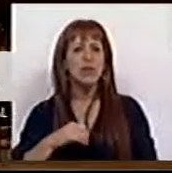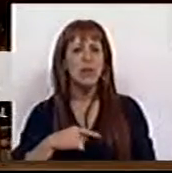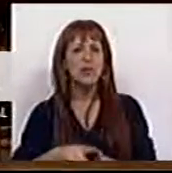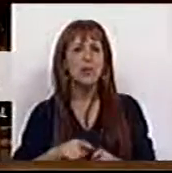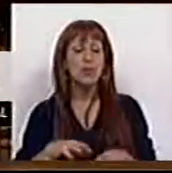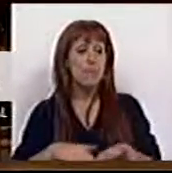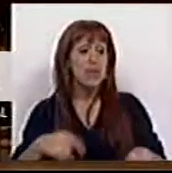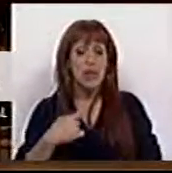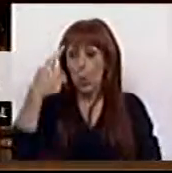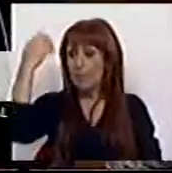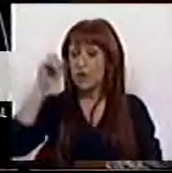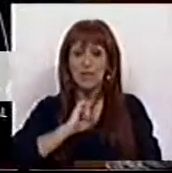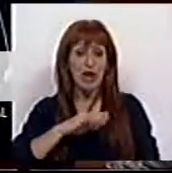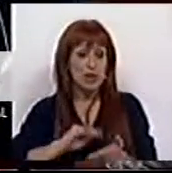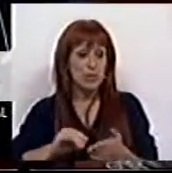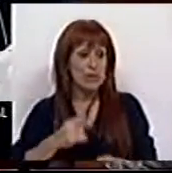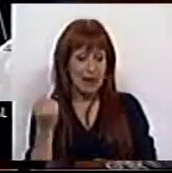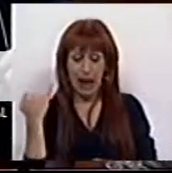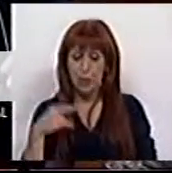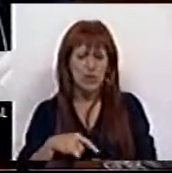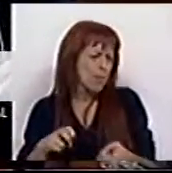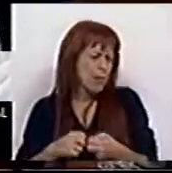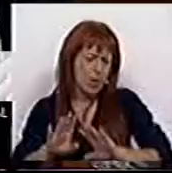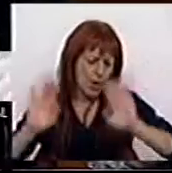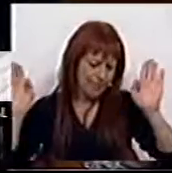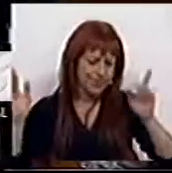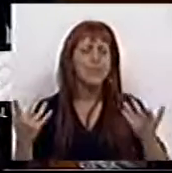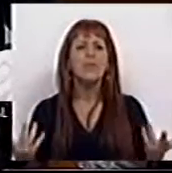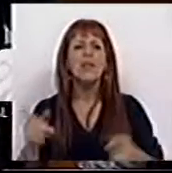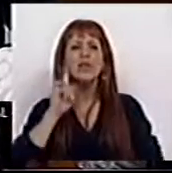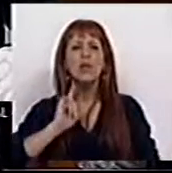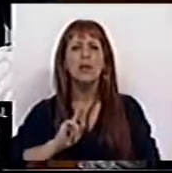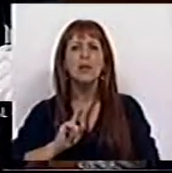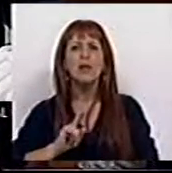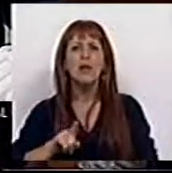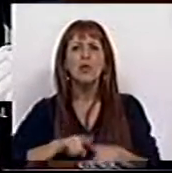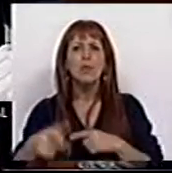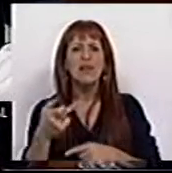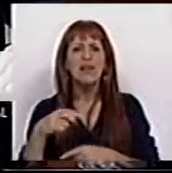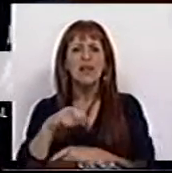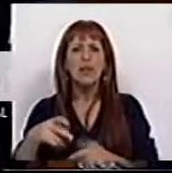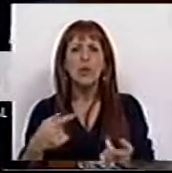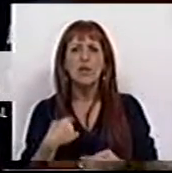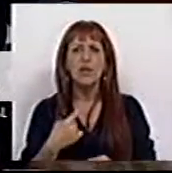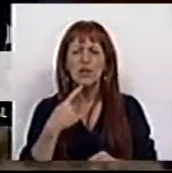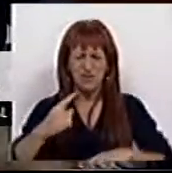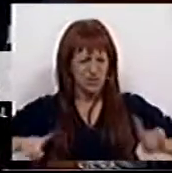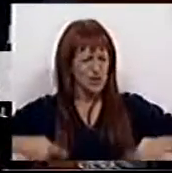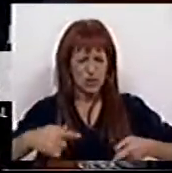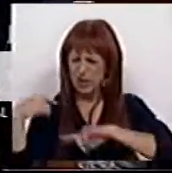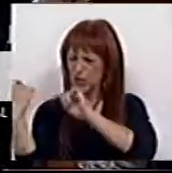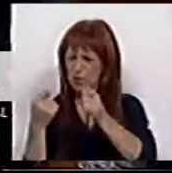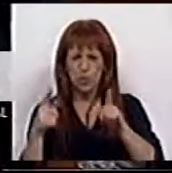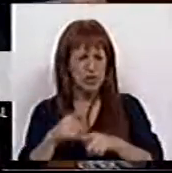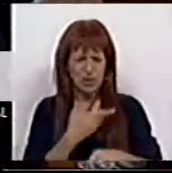que a mesa tivesse compreendido a minha inscrição há pouco, também não tem problema. Senhora deputada Teresa Anjinho, reabilitar